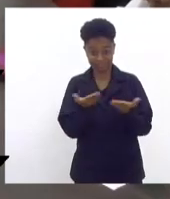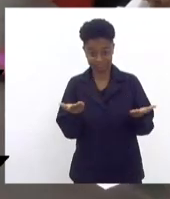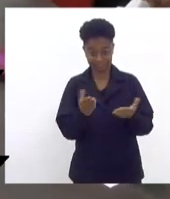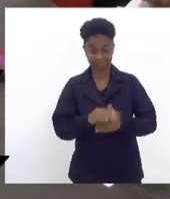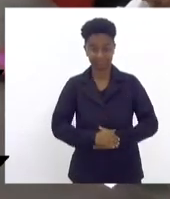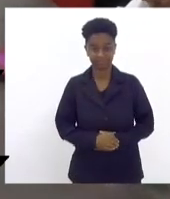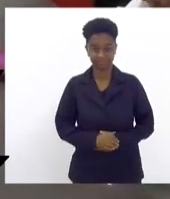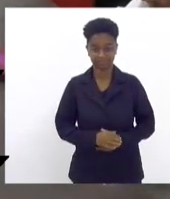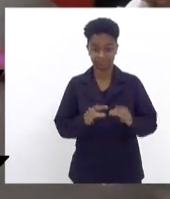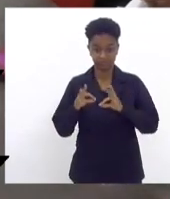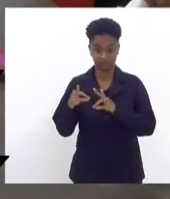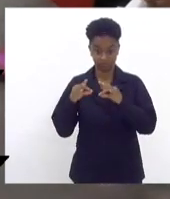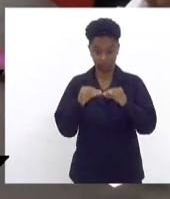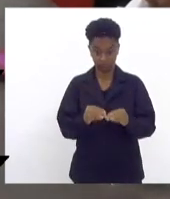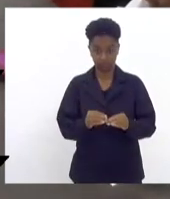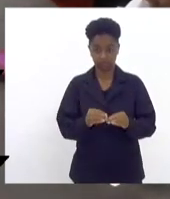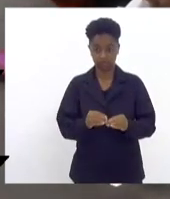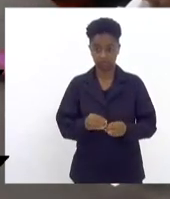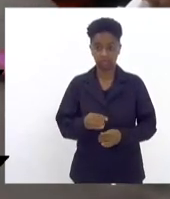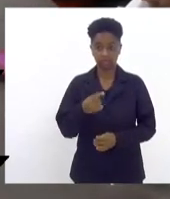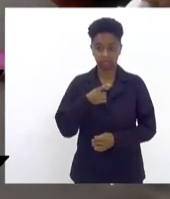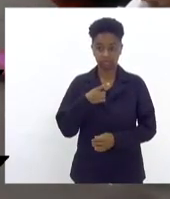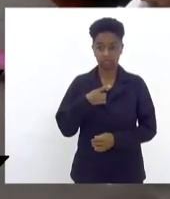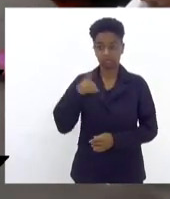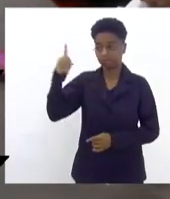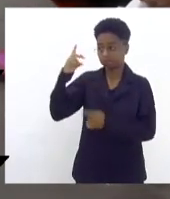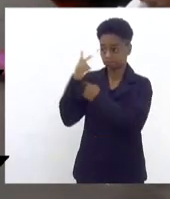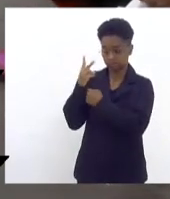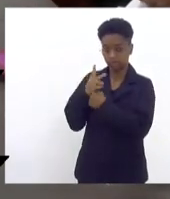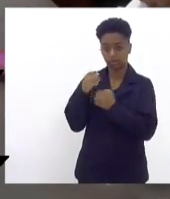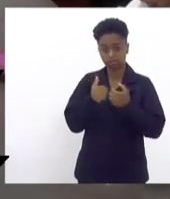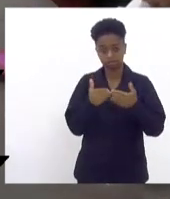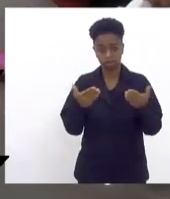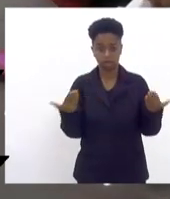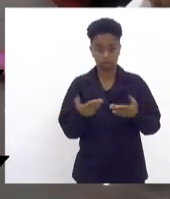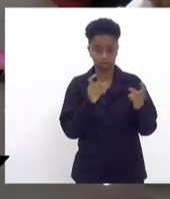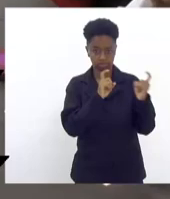Bom dia a todos. Havendo número legal sobre a proteção de Deus, declaro aberto os trabalhos.